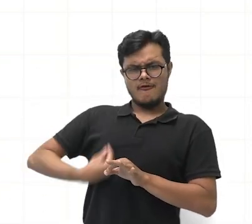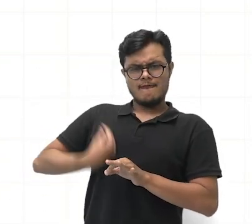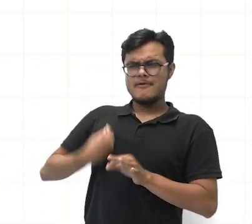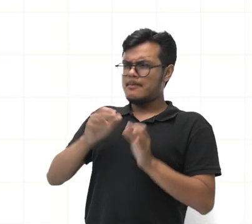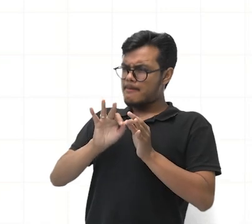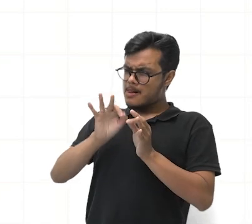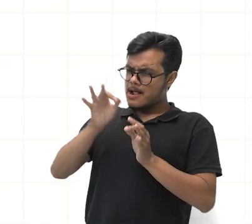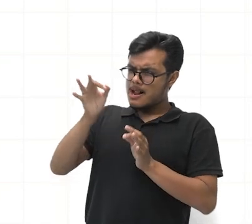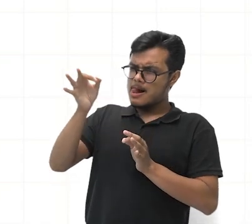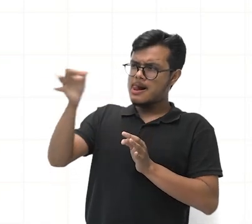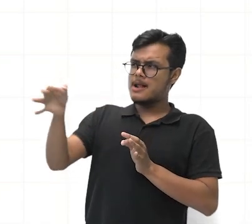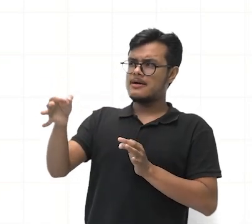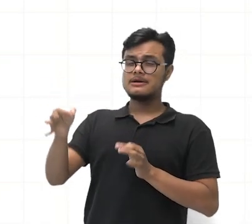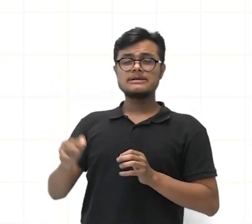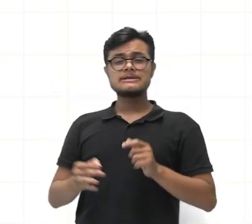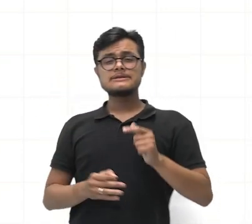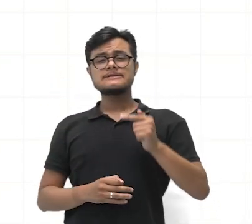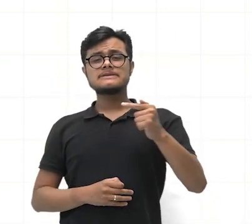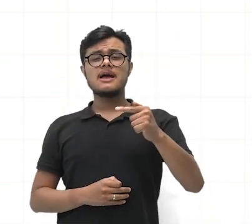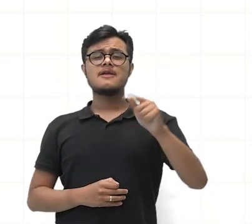Vamos ter então aqui, ó,